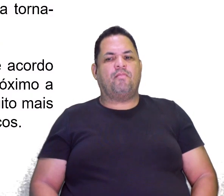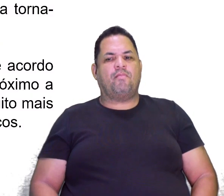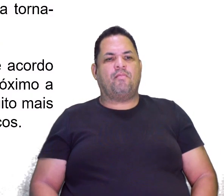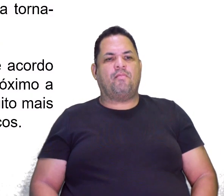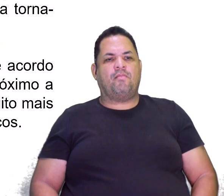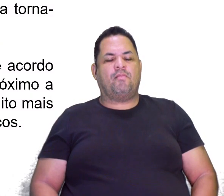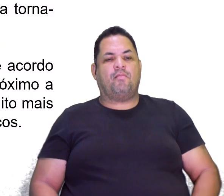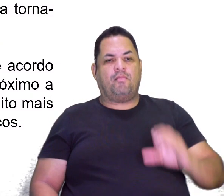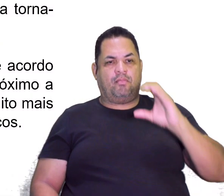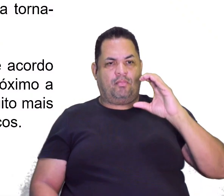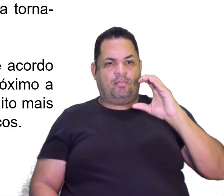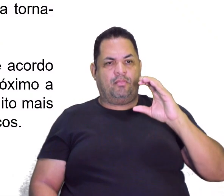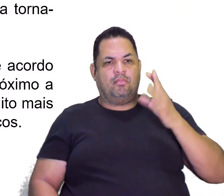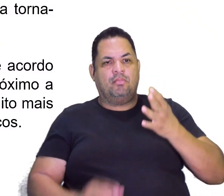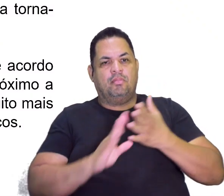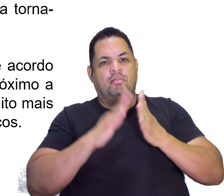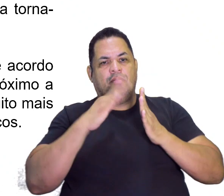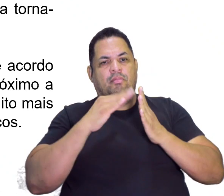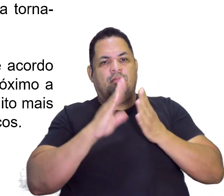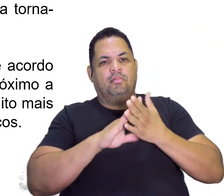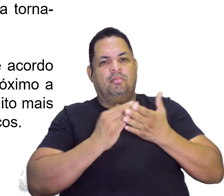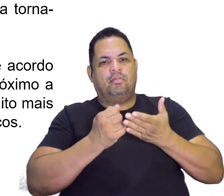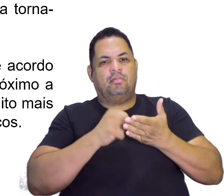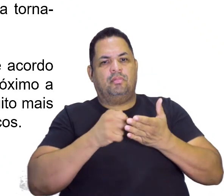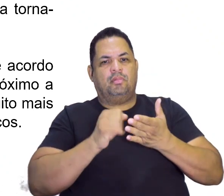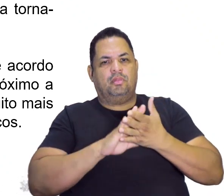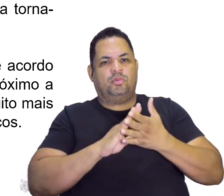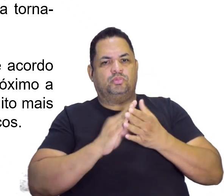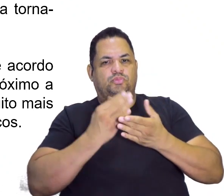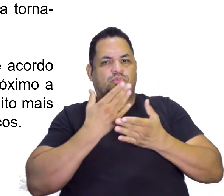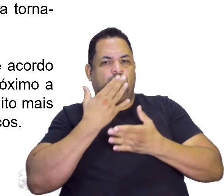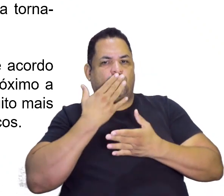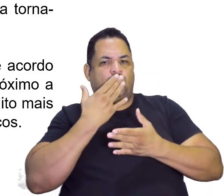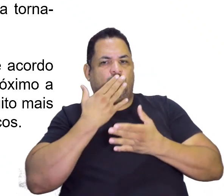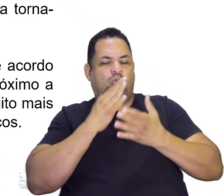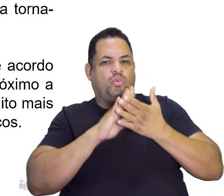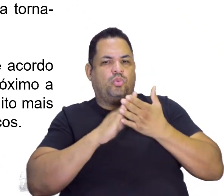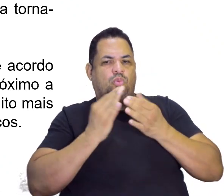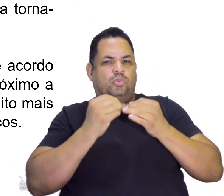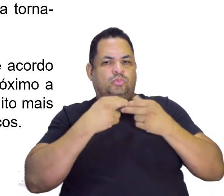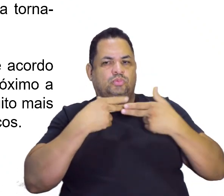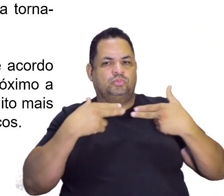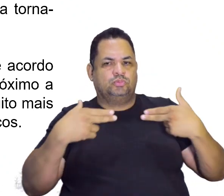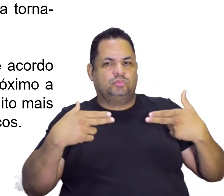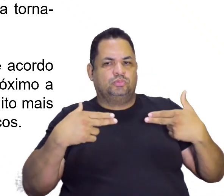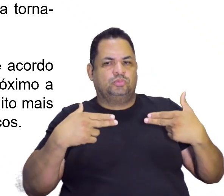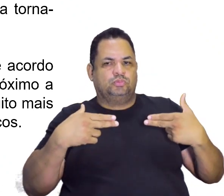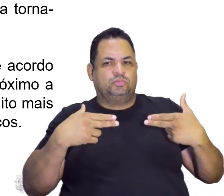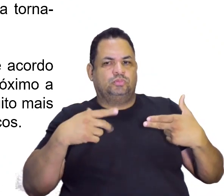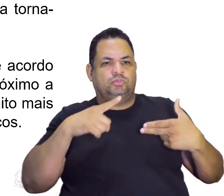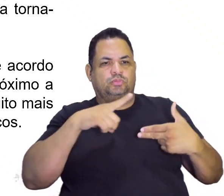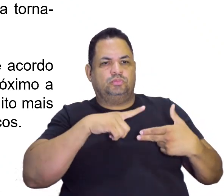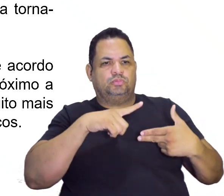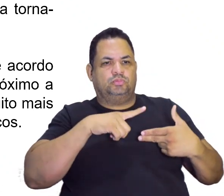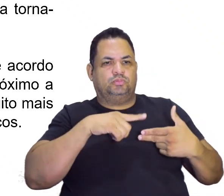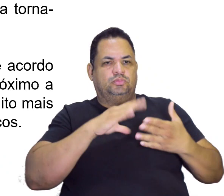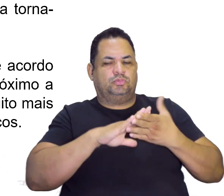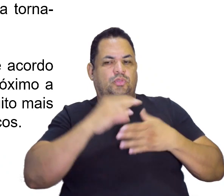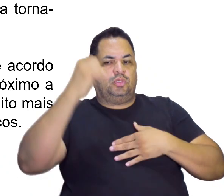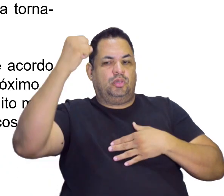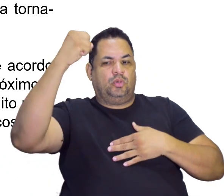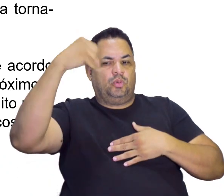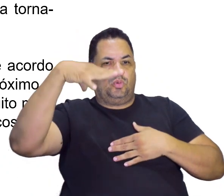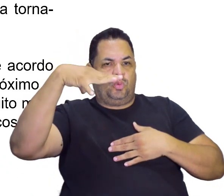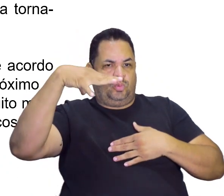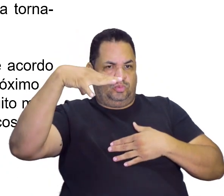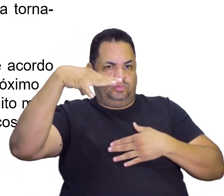itens aqui. No item C, fala que a pintura deve registrar as tonalidades que os objetos adquirem ao refletir a